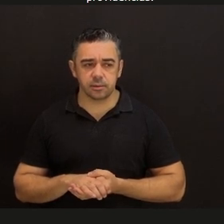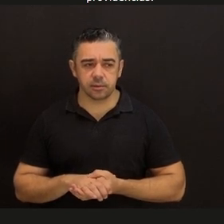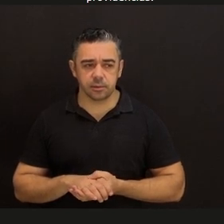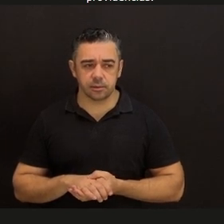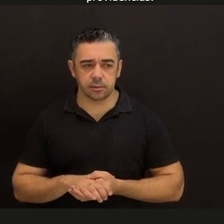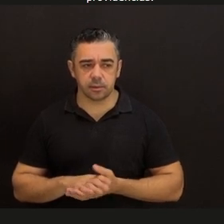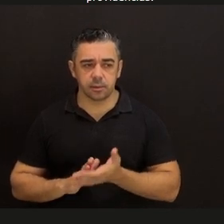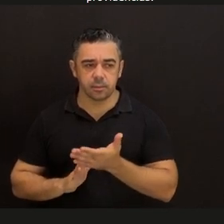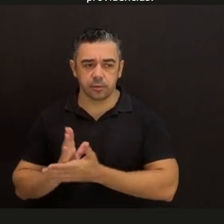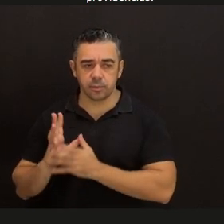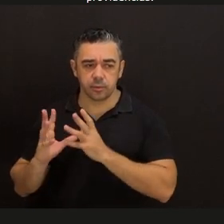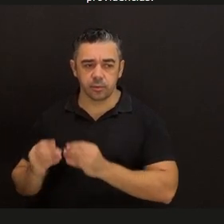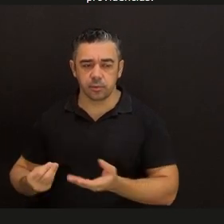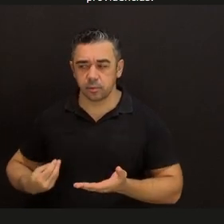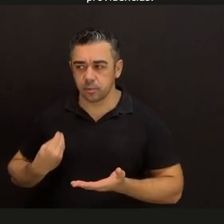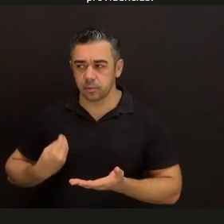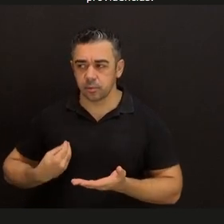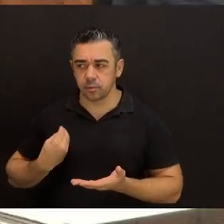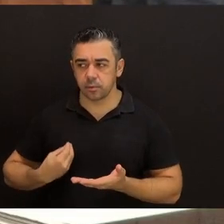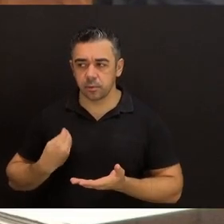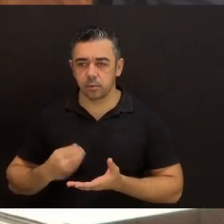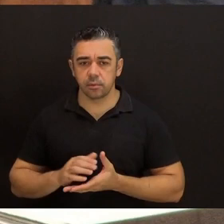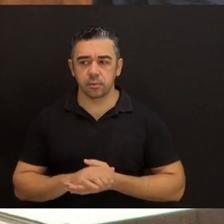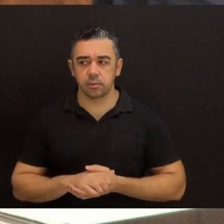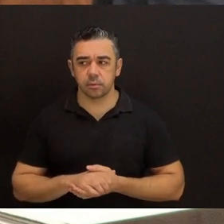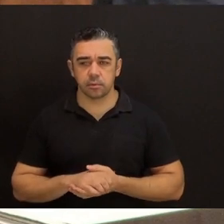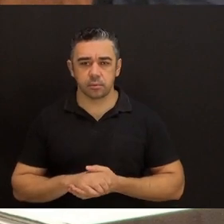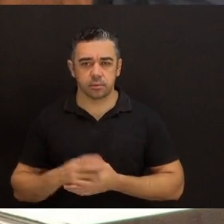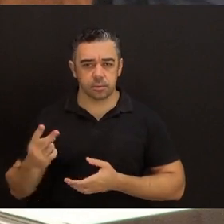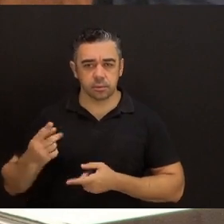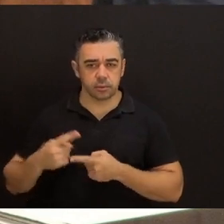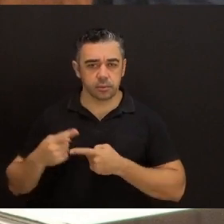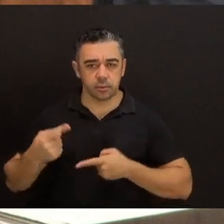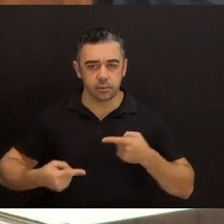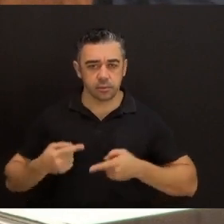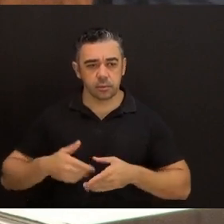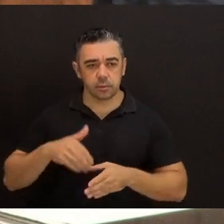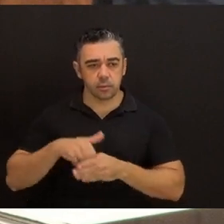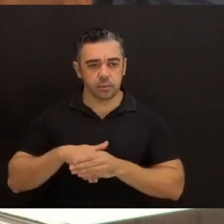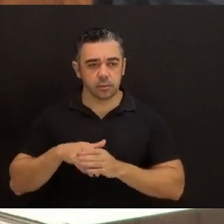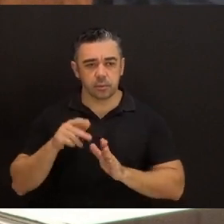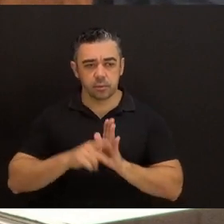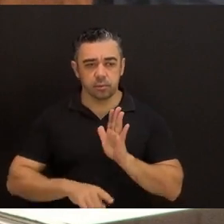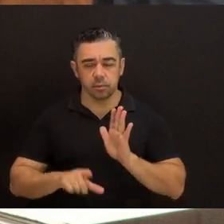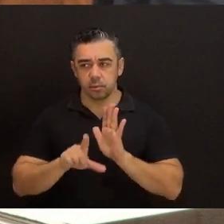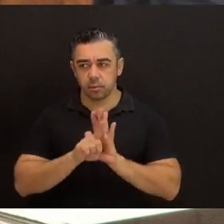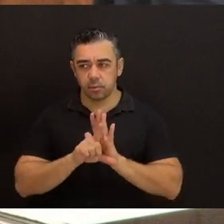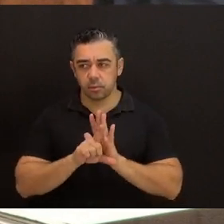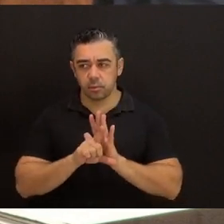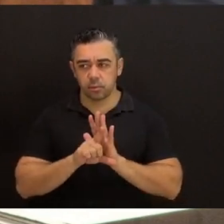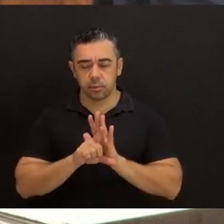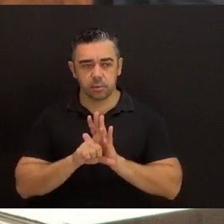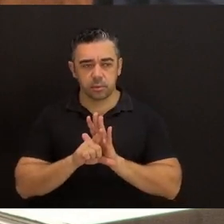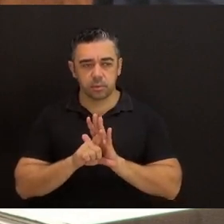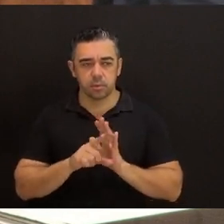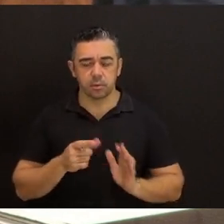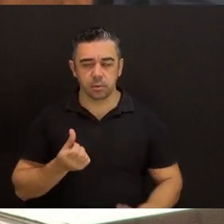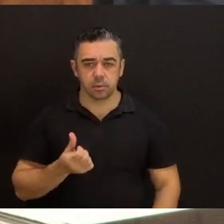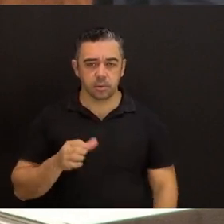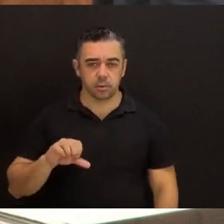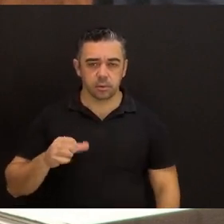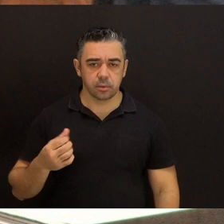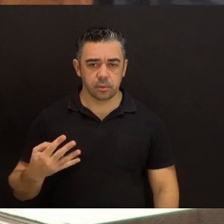aprovado pela unanimidade dos Presentes segundo turno de discussão e votação do projeto de lei número 694 de